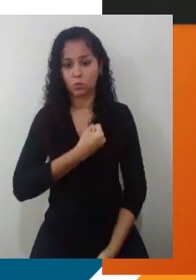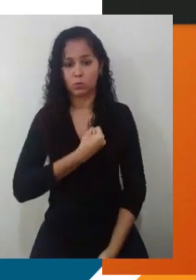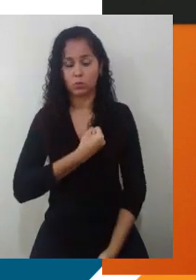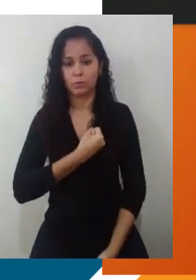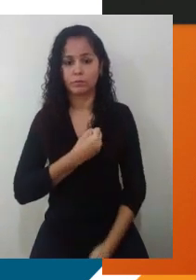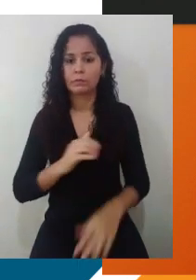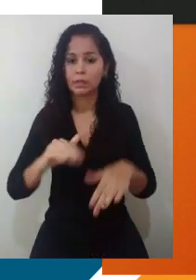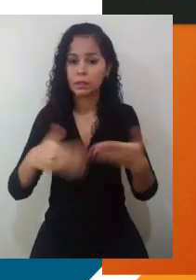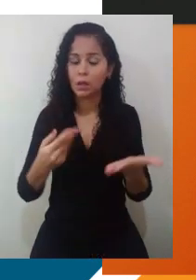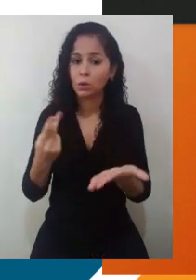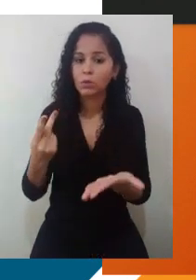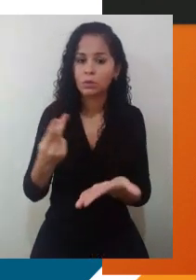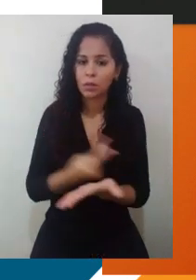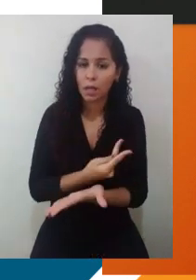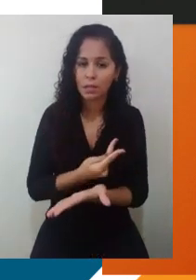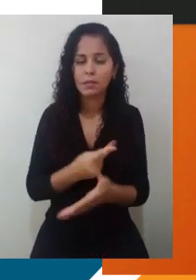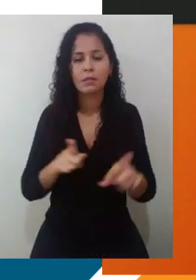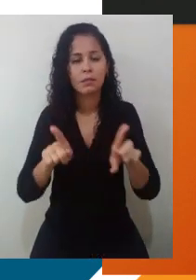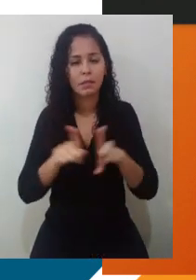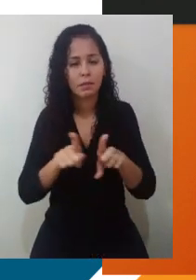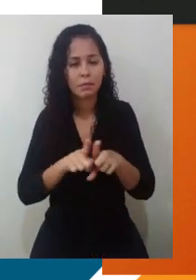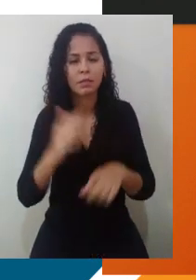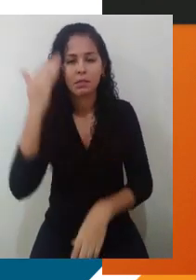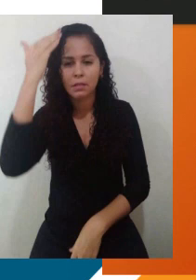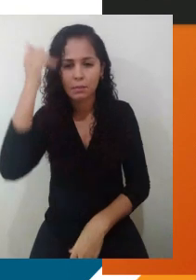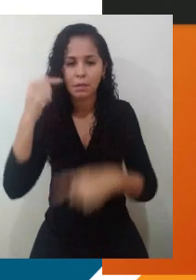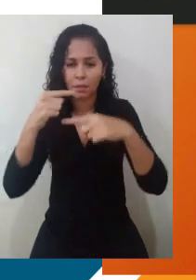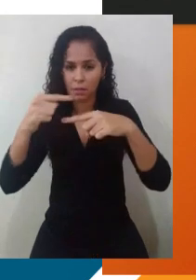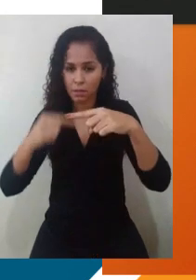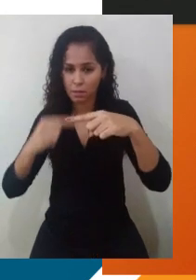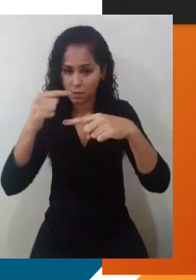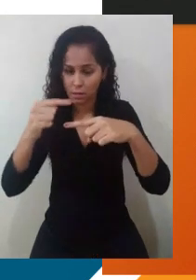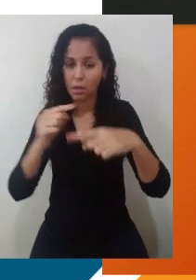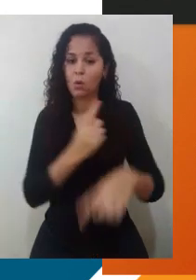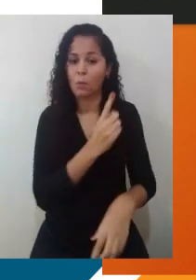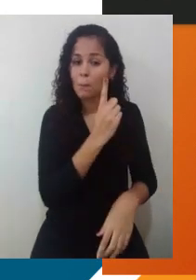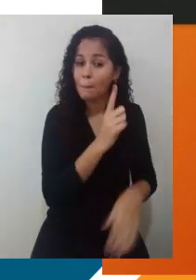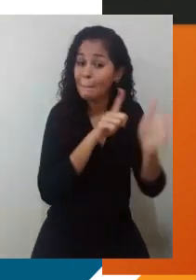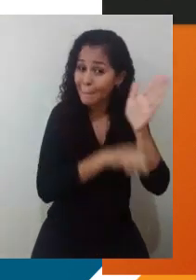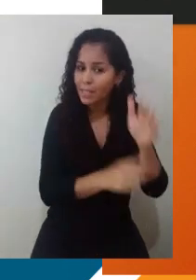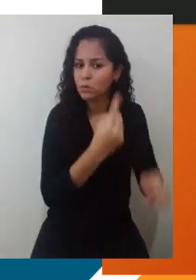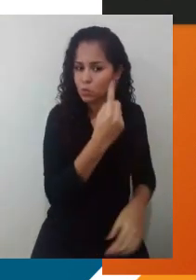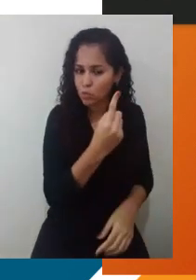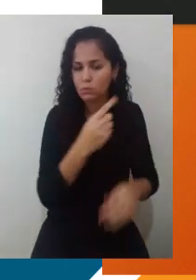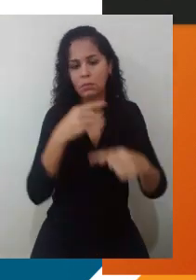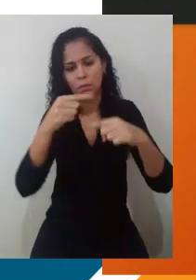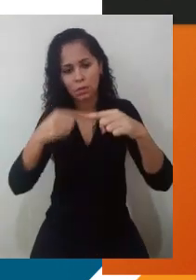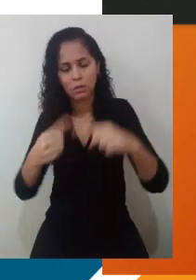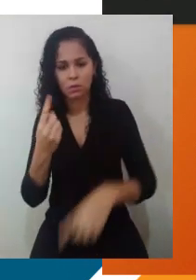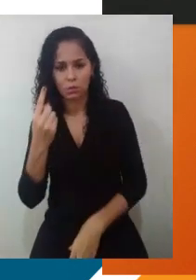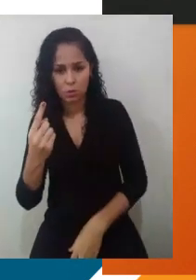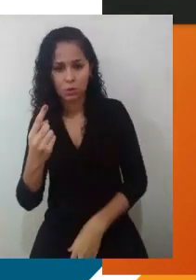isso acontece e, ao mesmo tempo, a razão da PG está entre menos 1 e 1, a cada